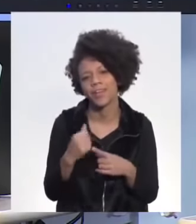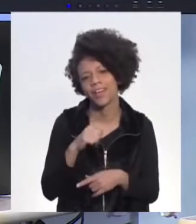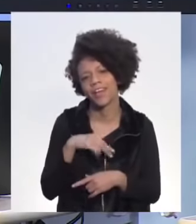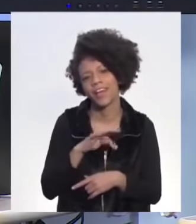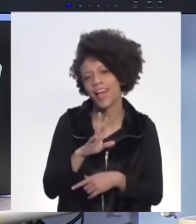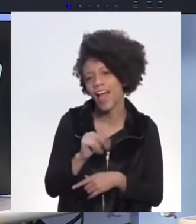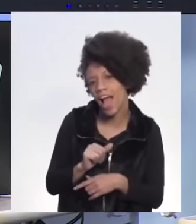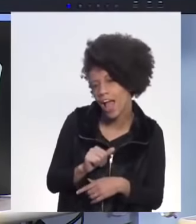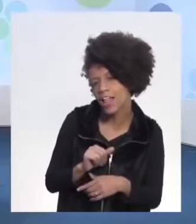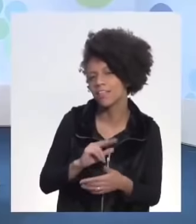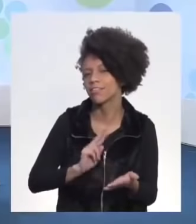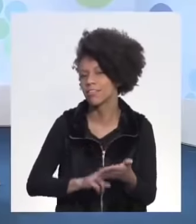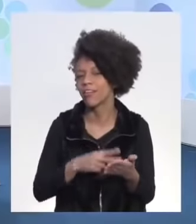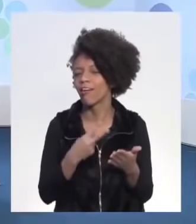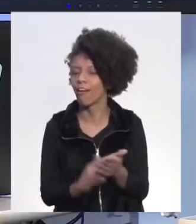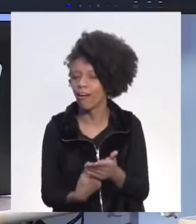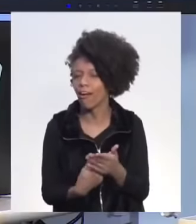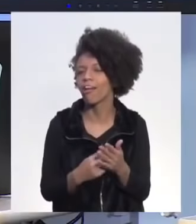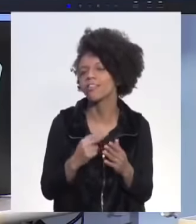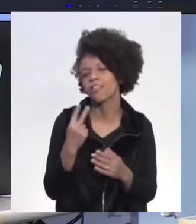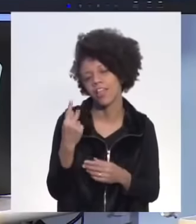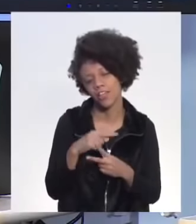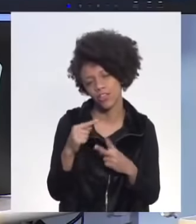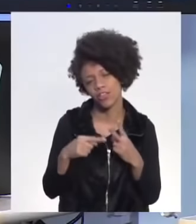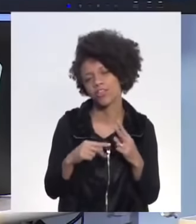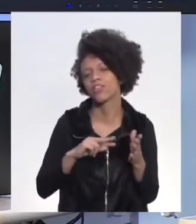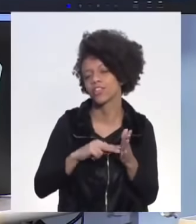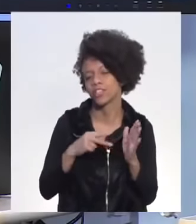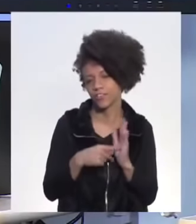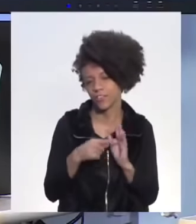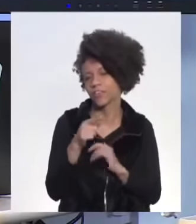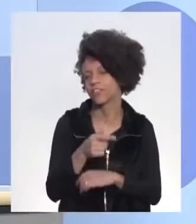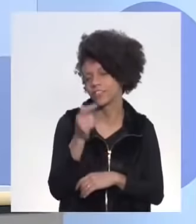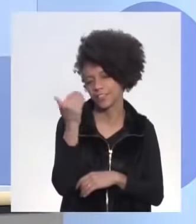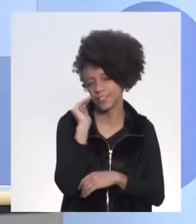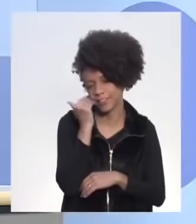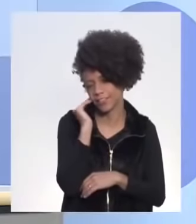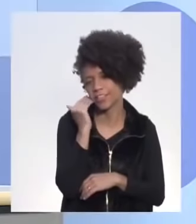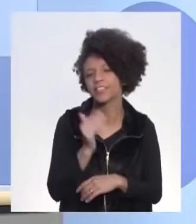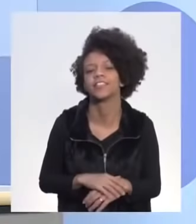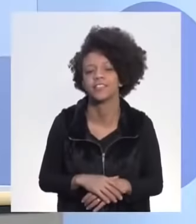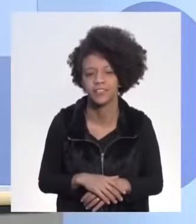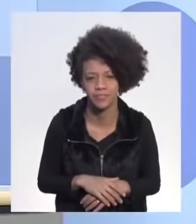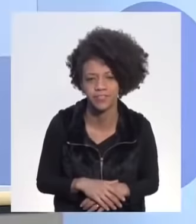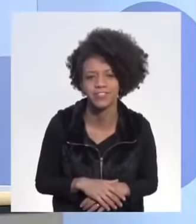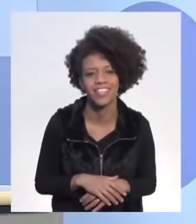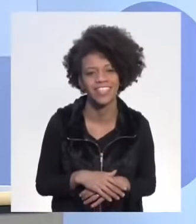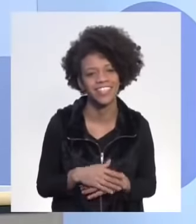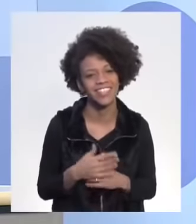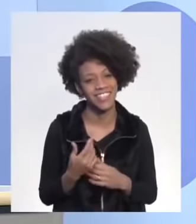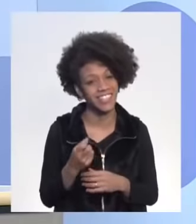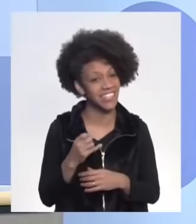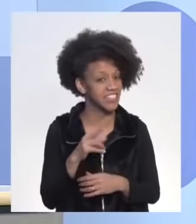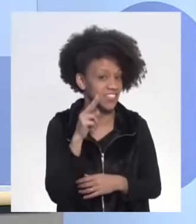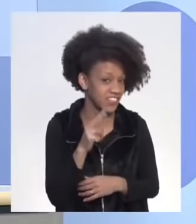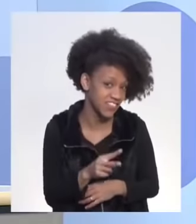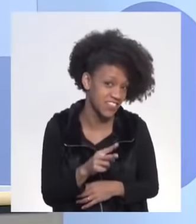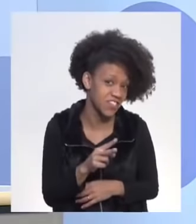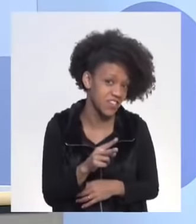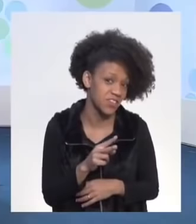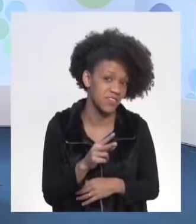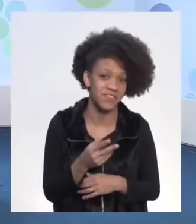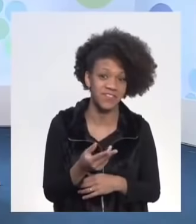Sentido figurado. Eles estão rindo do sentido figurado. Vocês vão me entender aí de casa. Eu fiquei até com medo agora. Ficou, né? Quando você perguntou, vocês viram? Se é que